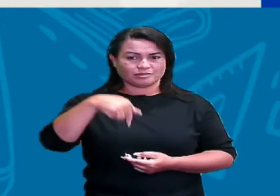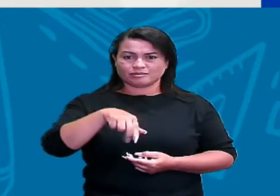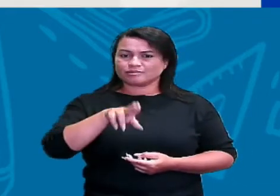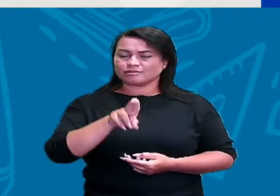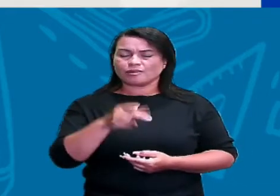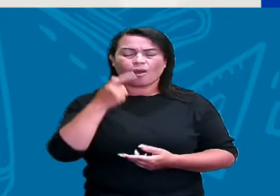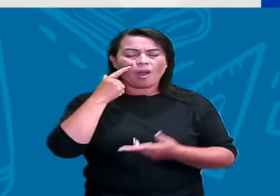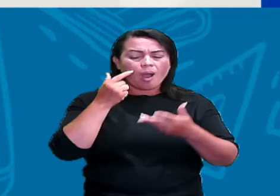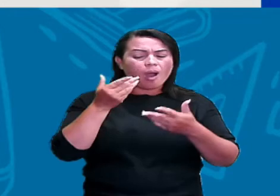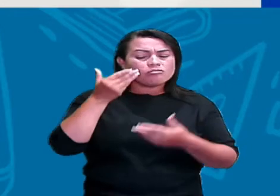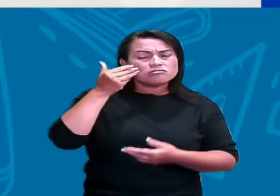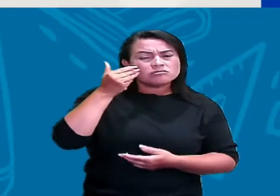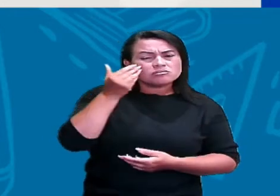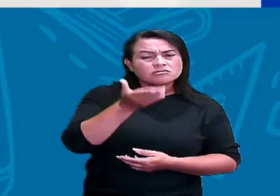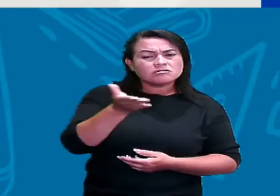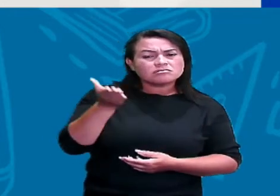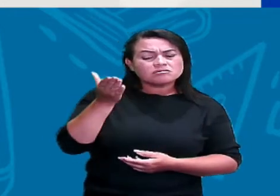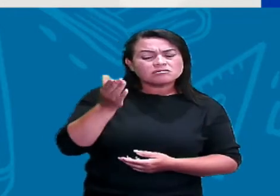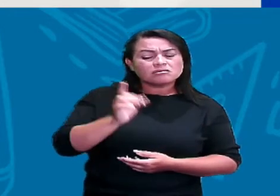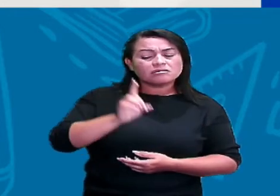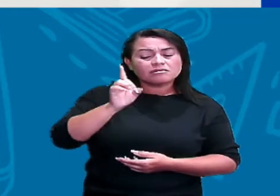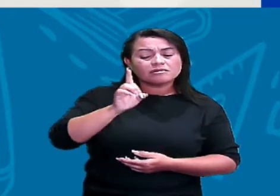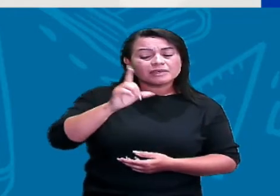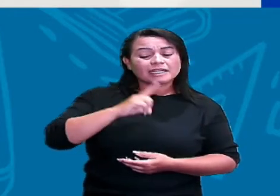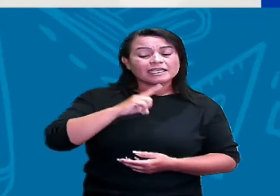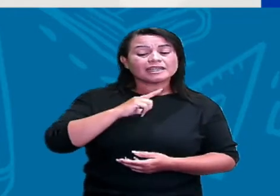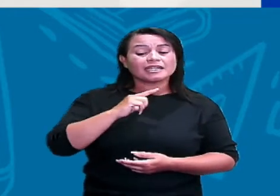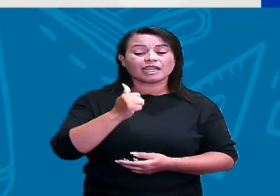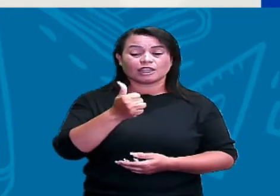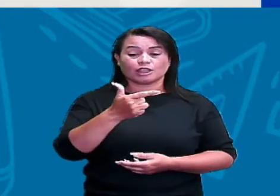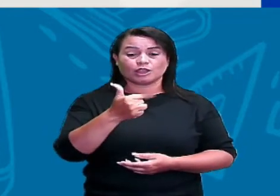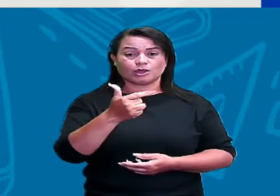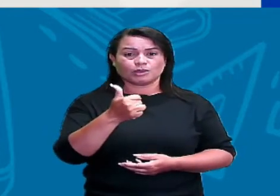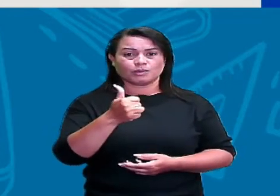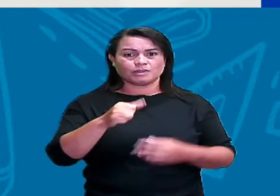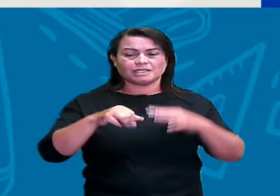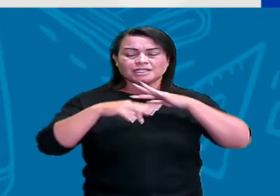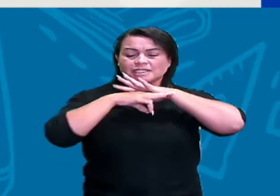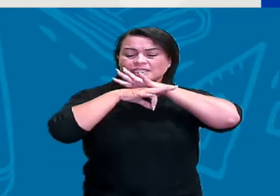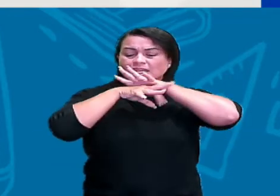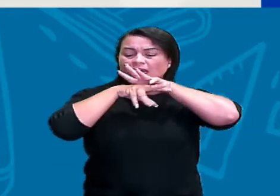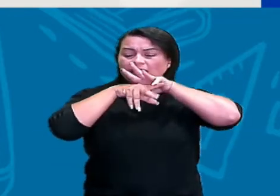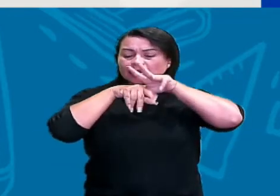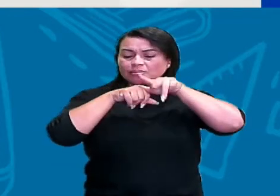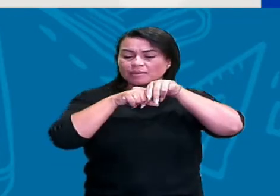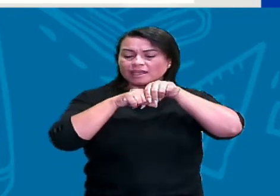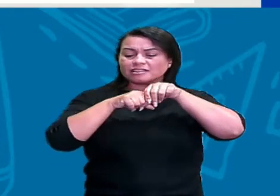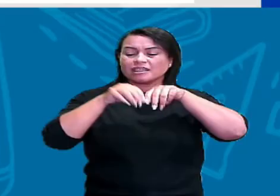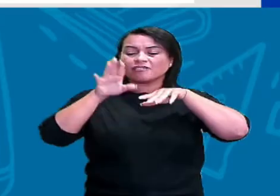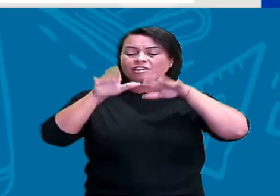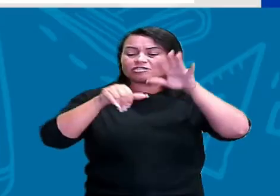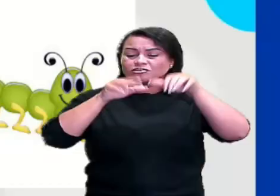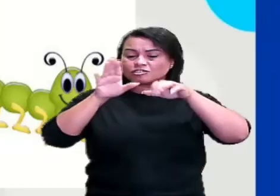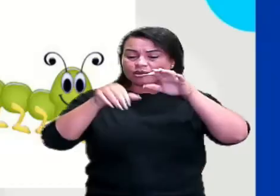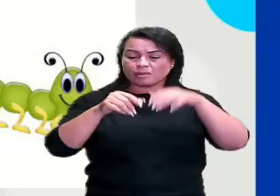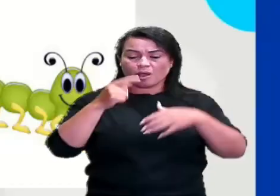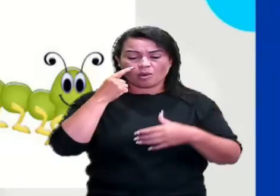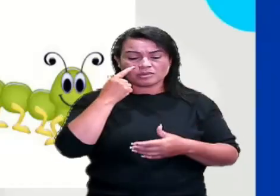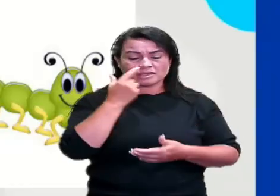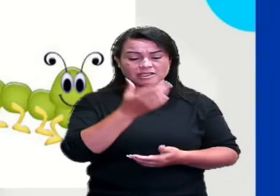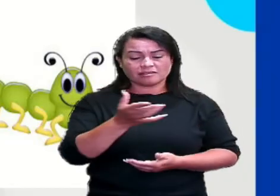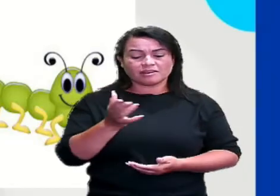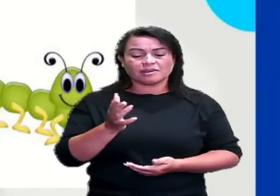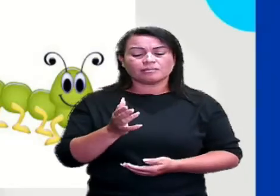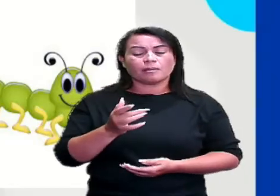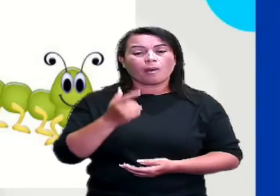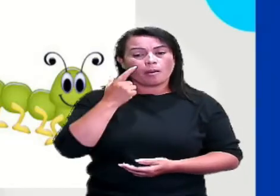observa aí que tem 12 animais, tá? 12 animais que ela vai convidar para a festa. Então, você vai aí,